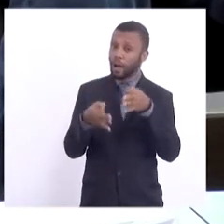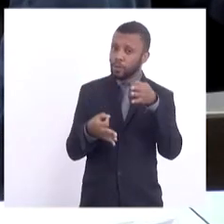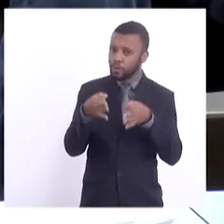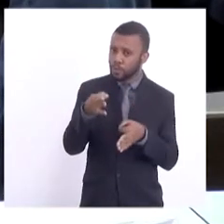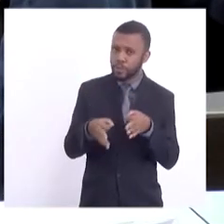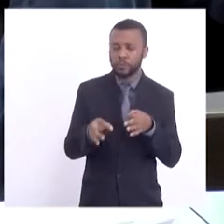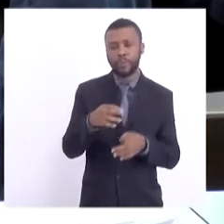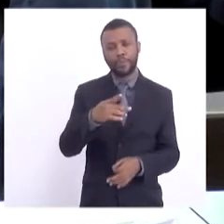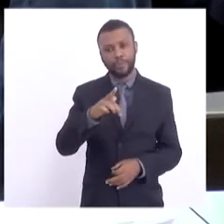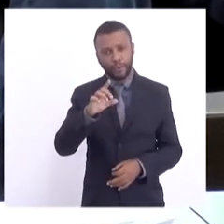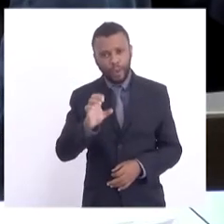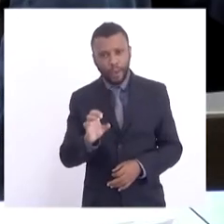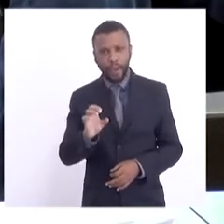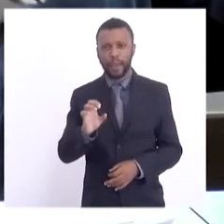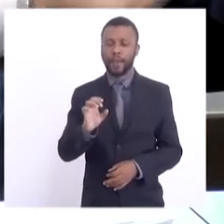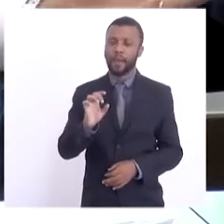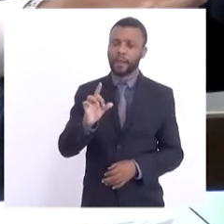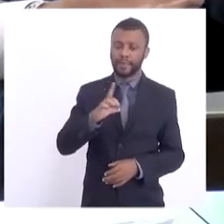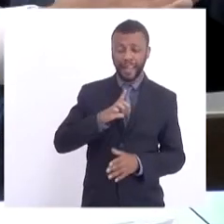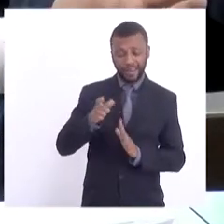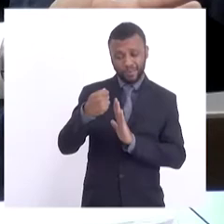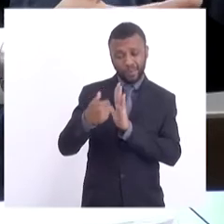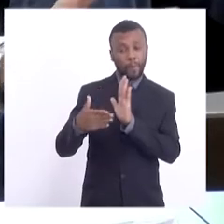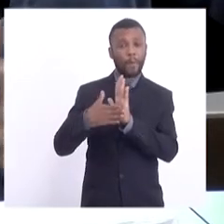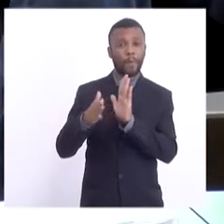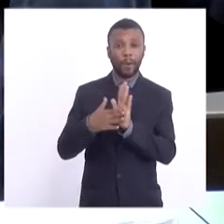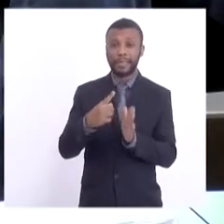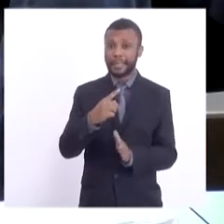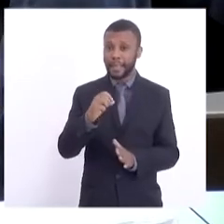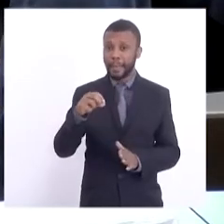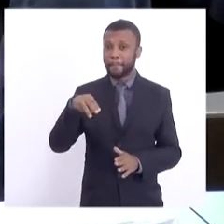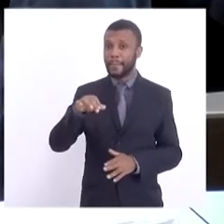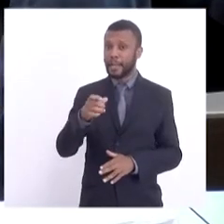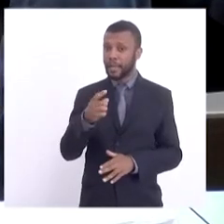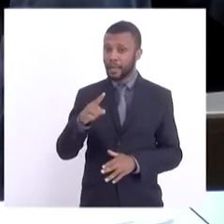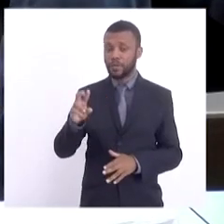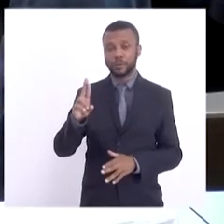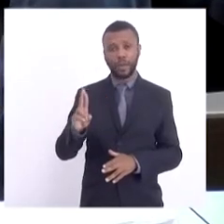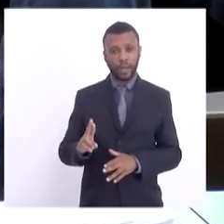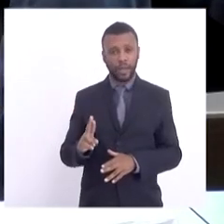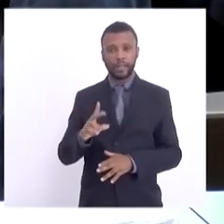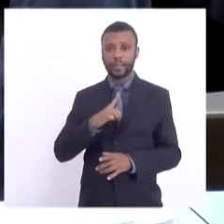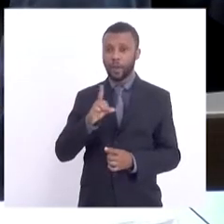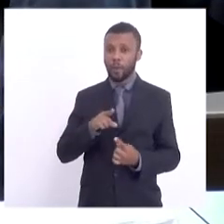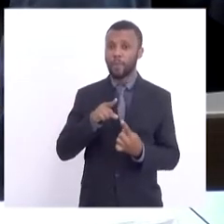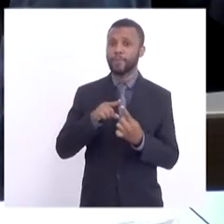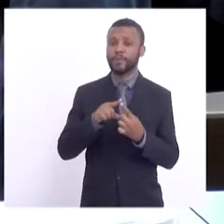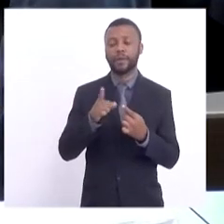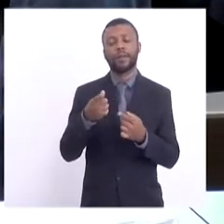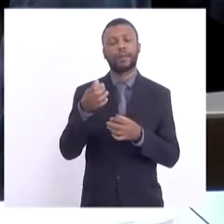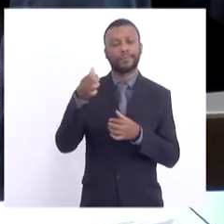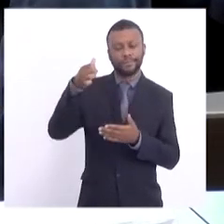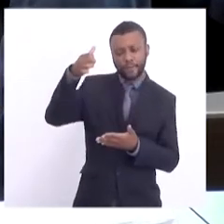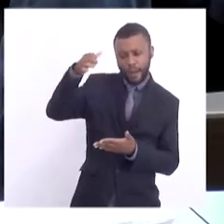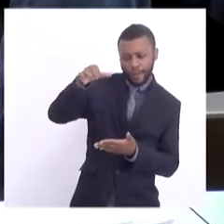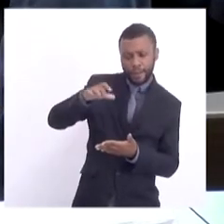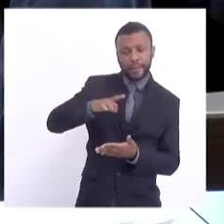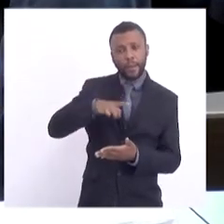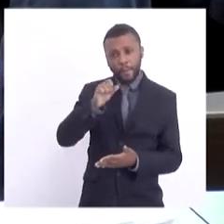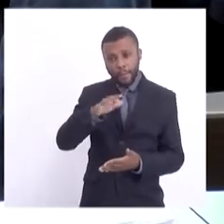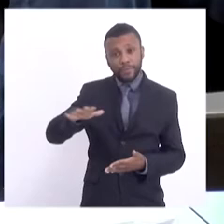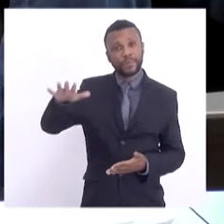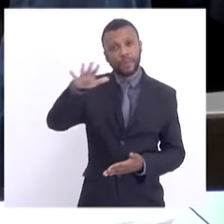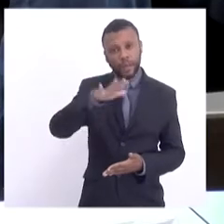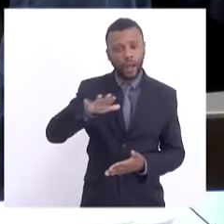do Procurador na ponta ele toca uma matéria ainda que não chegue a 100 milhões reais não incide outra hipótese objetiva ele julga é isso aqui tem uma repercussão